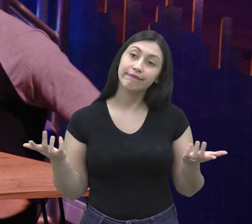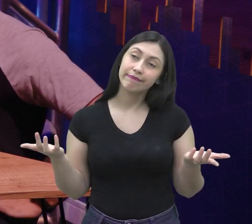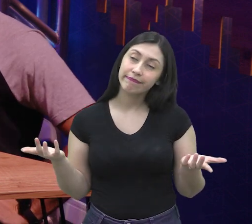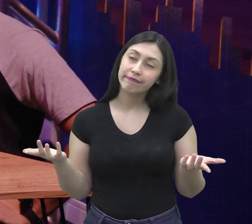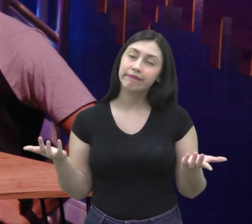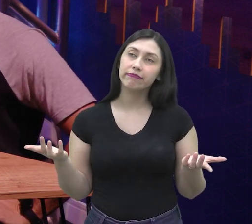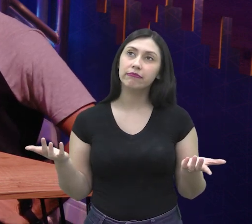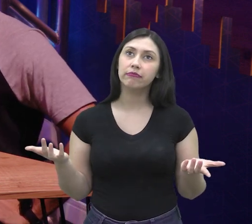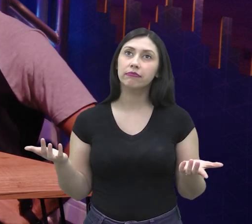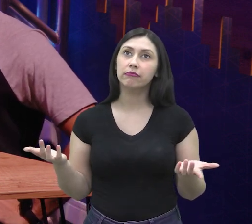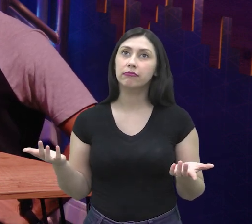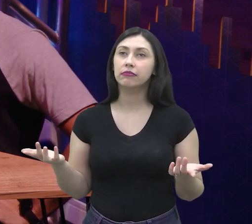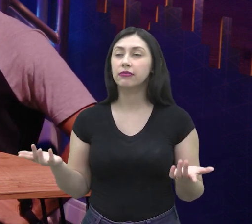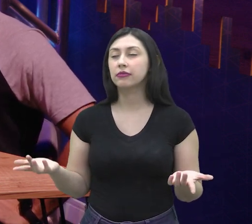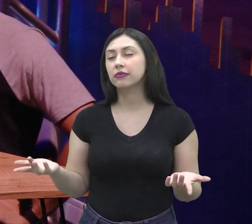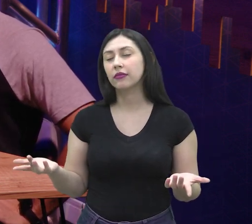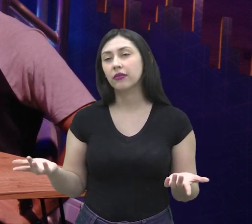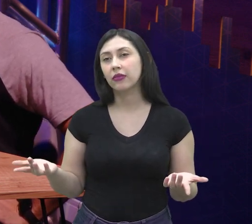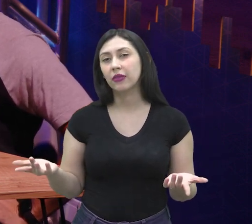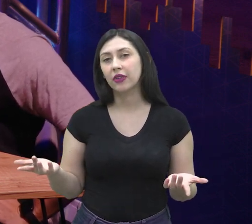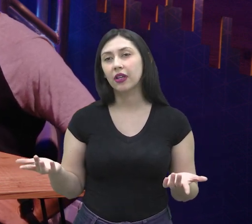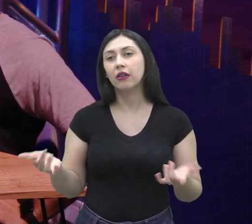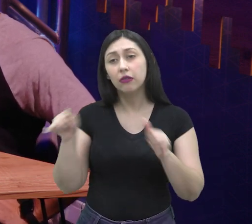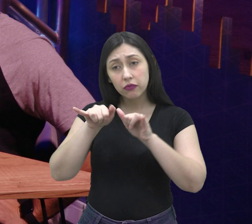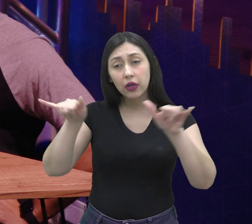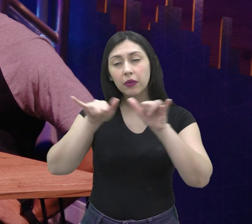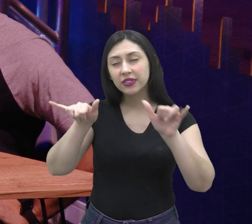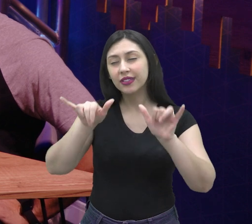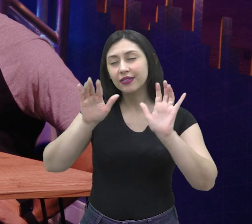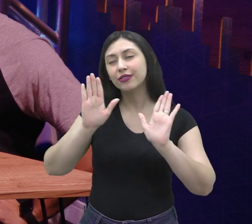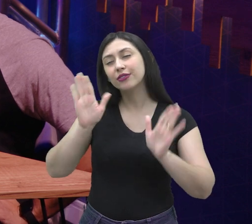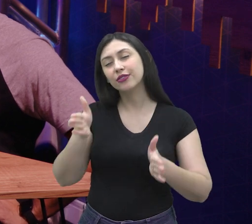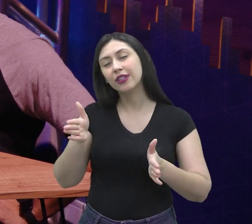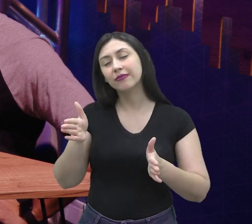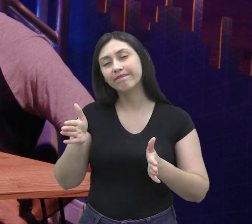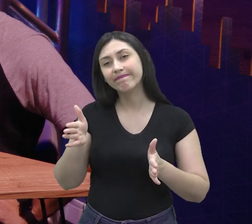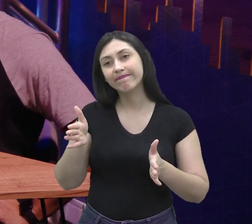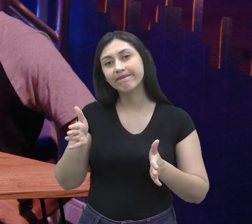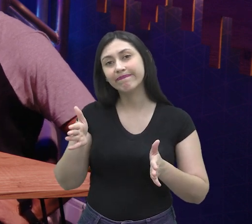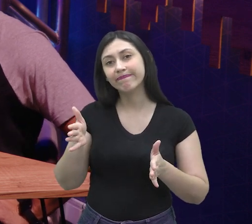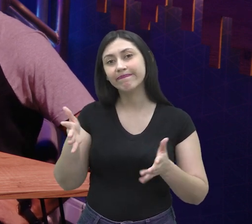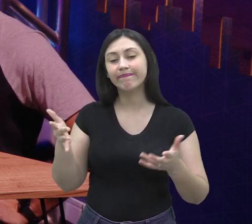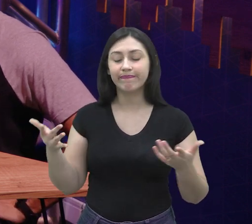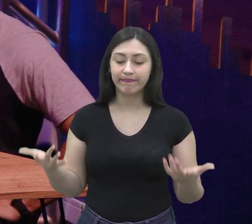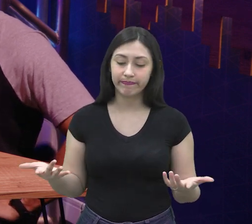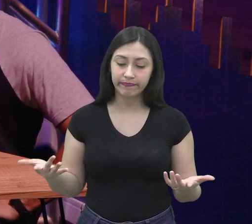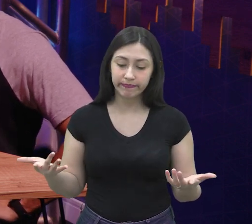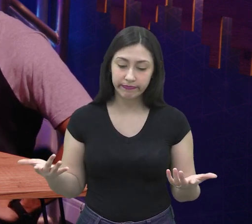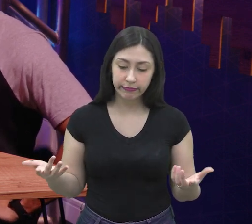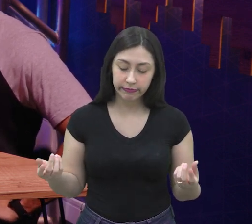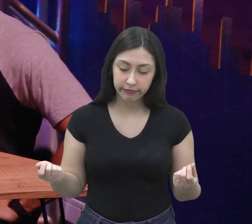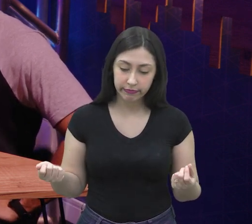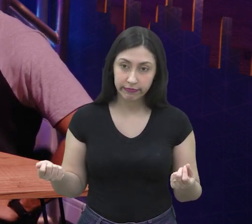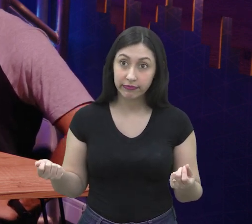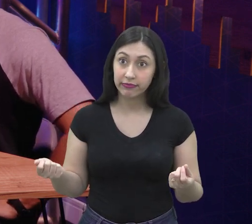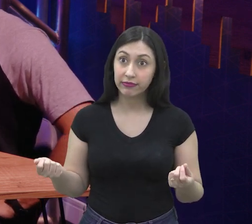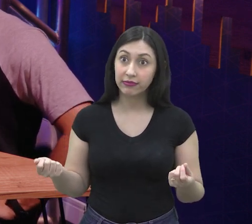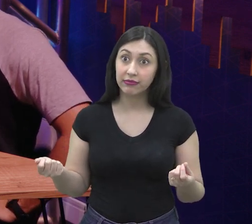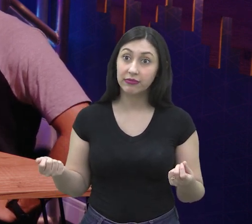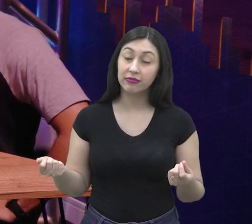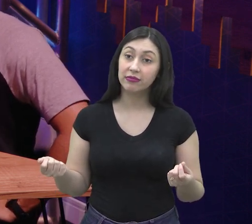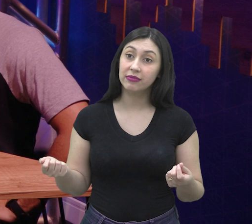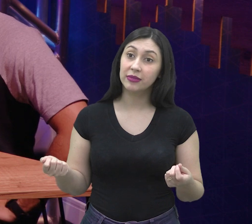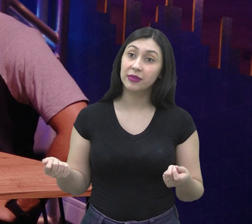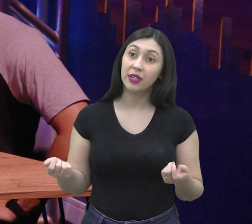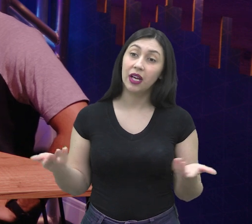Enfim, acho que a gente passou a mensagem, né, Vicky? Então, não temos outra